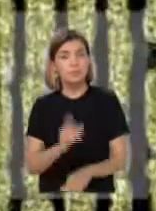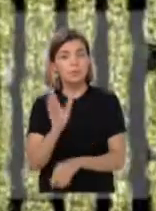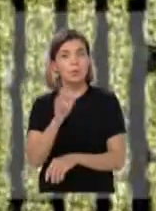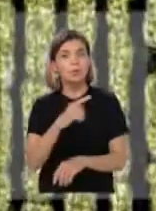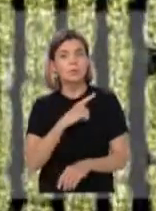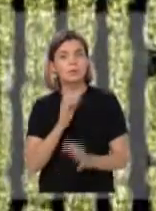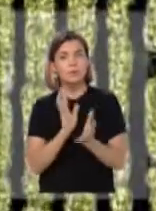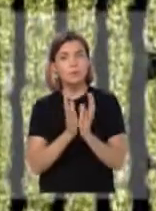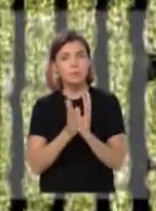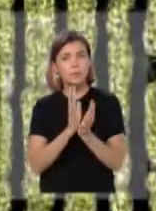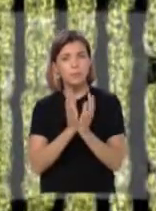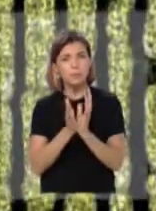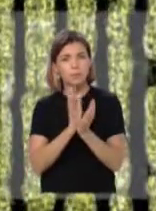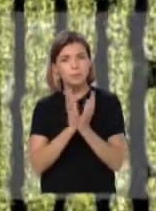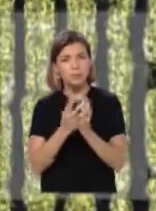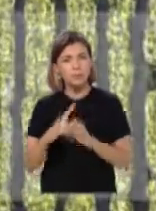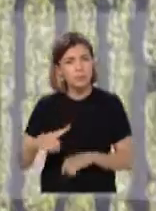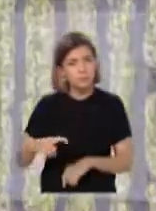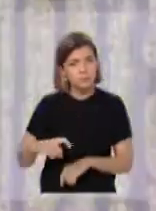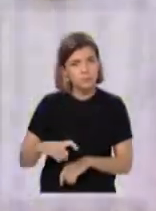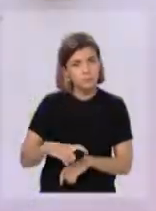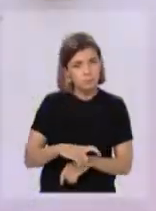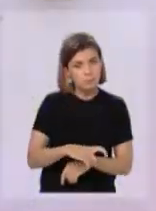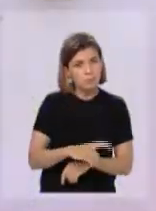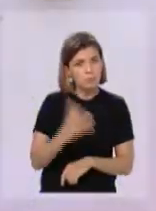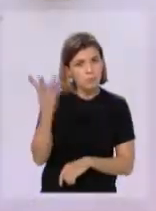É o caso das algas e das cianobactérias.